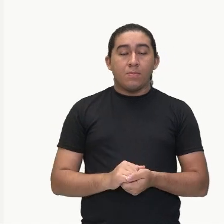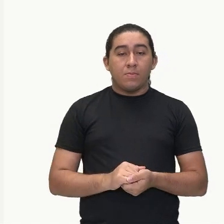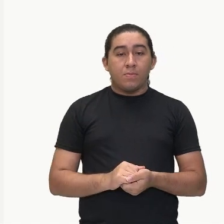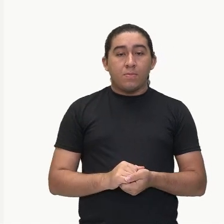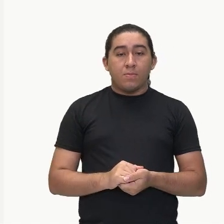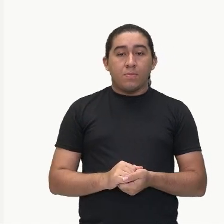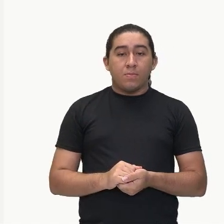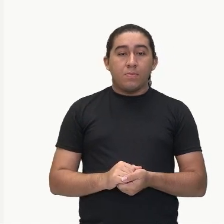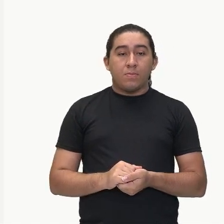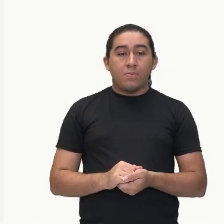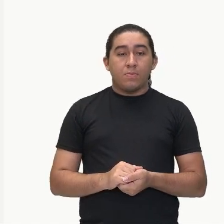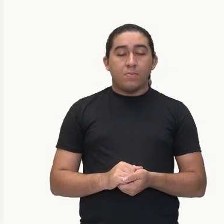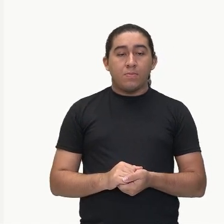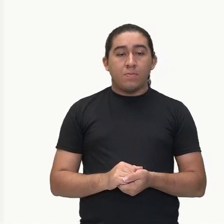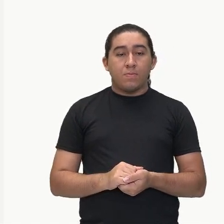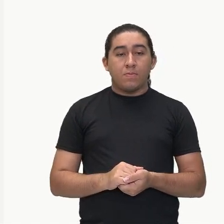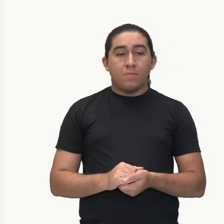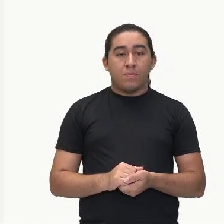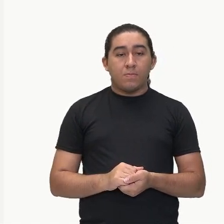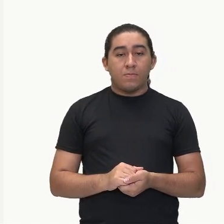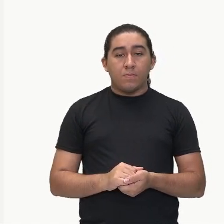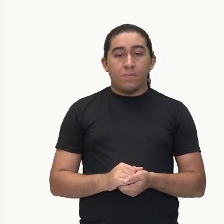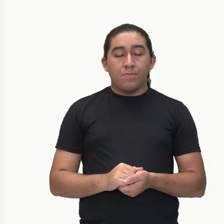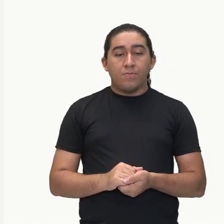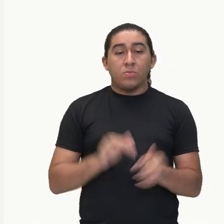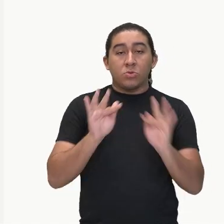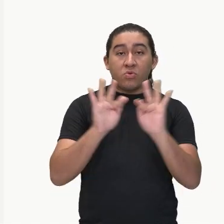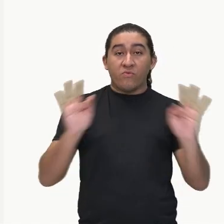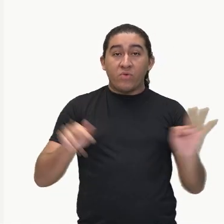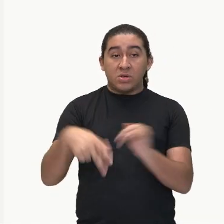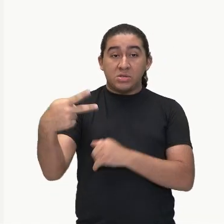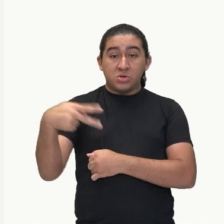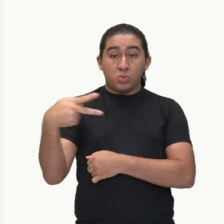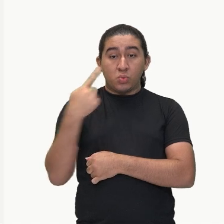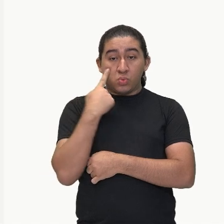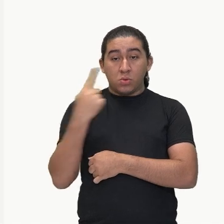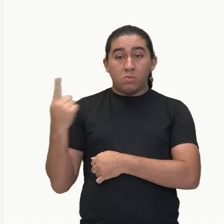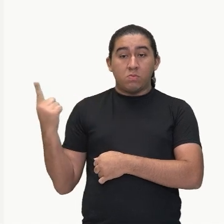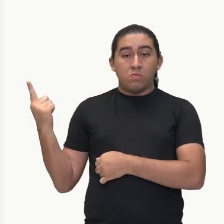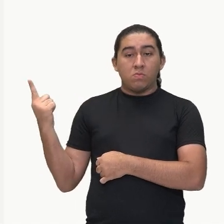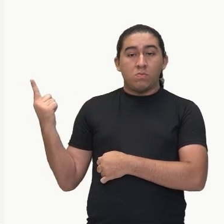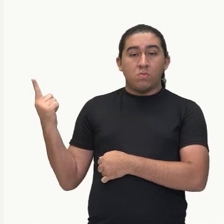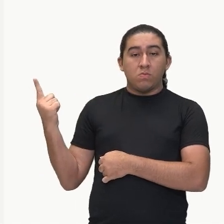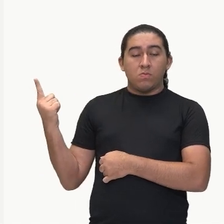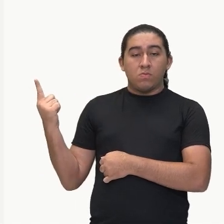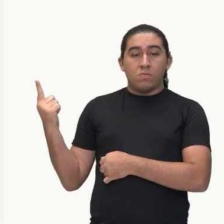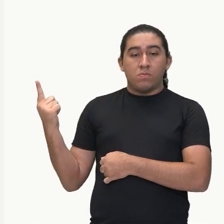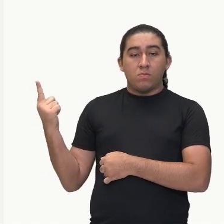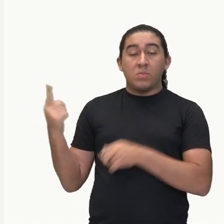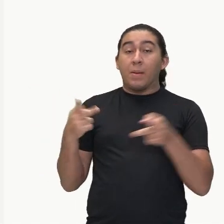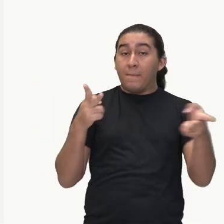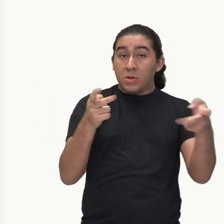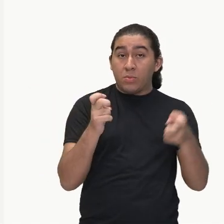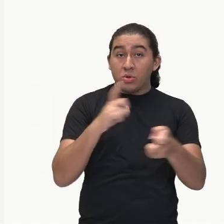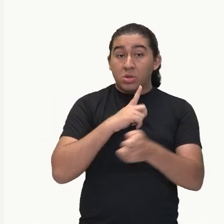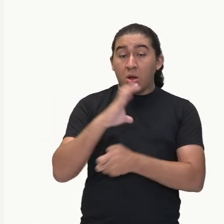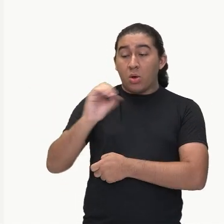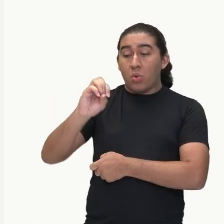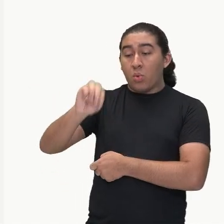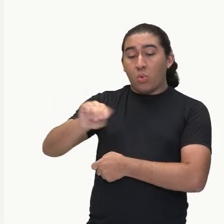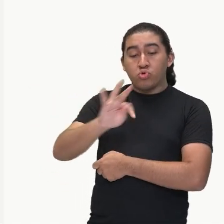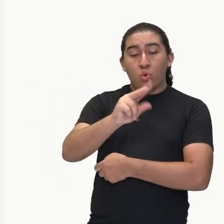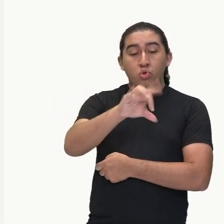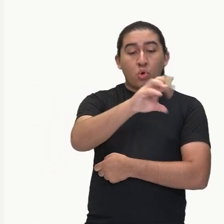almoçar. O pintor, com todos os auxiliares, olha aí, é um aposto. Se